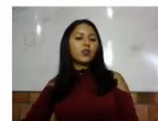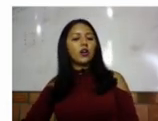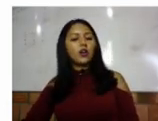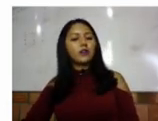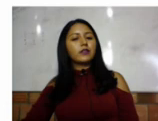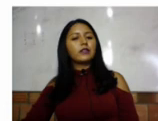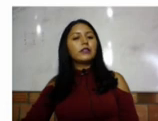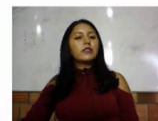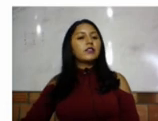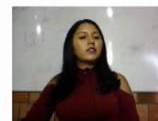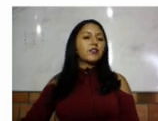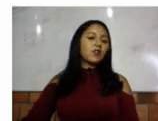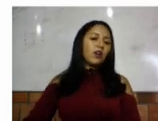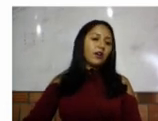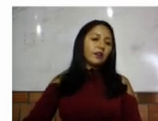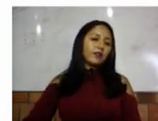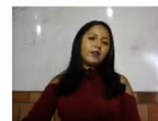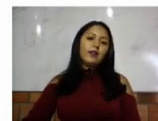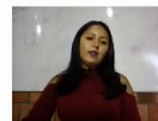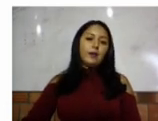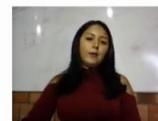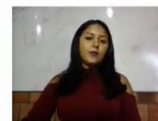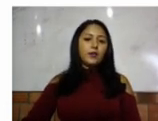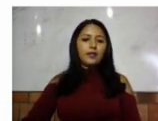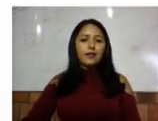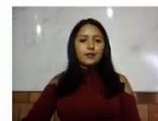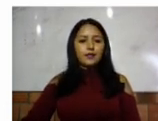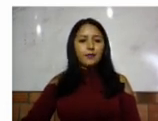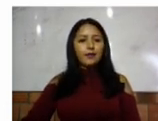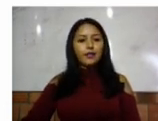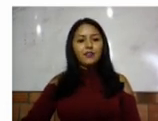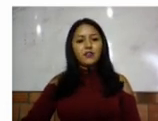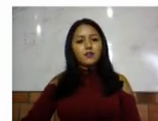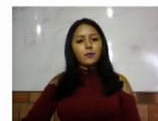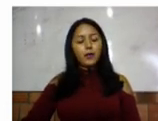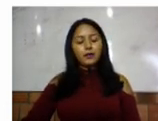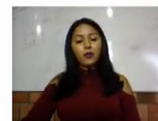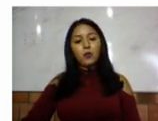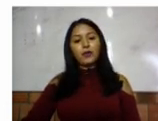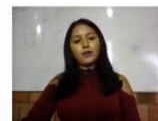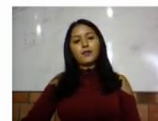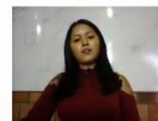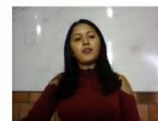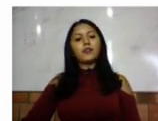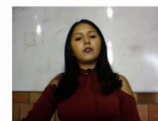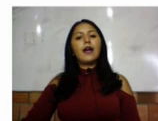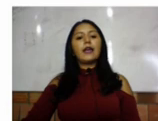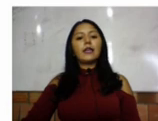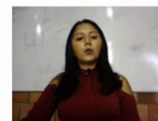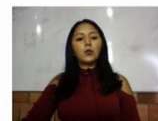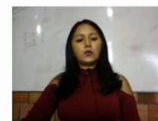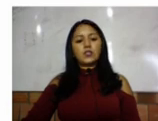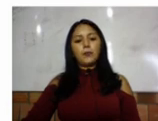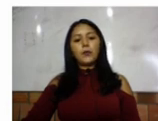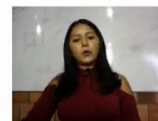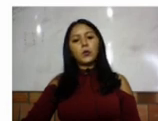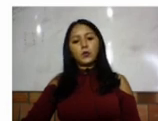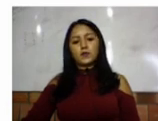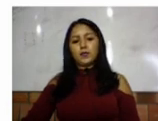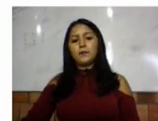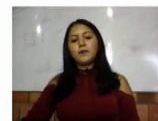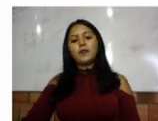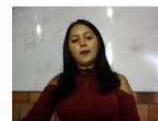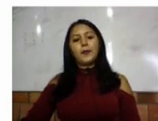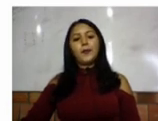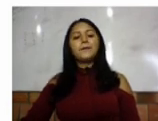casos tem som dj e dj tá bom então analise a tabelinha e ver esse poema e como é que está sendo feito a leitura você